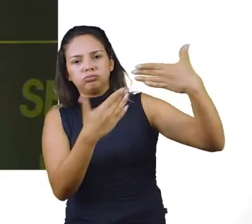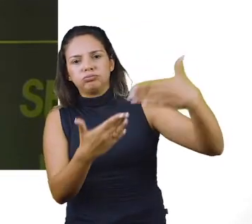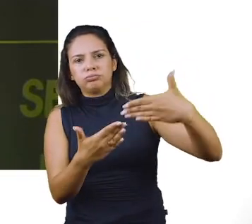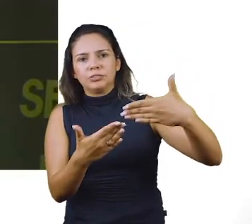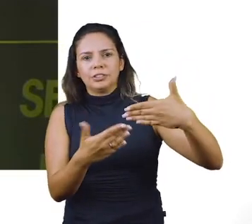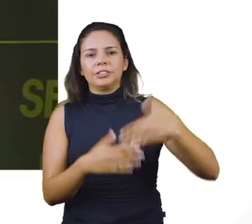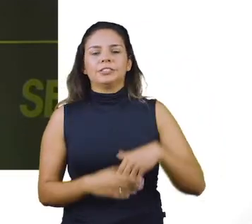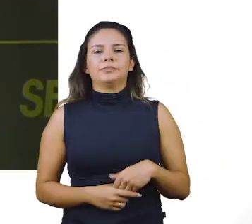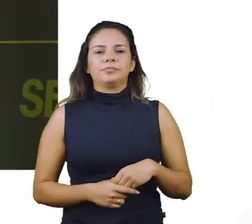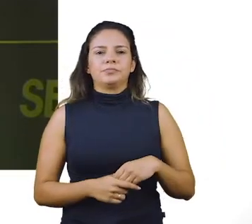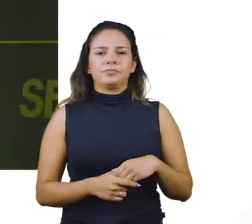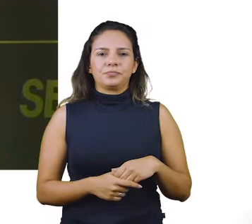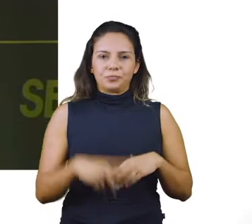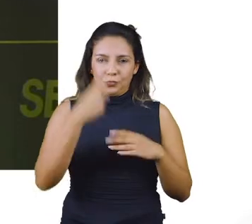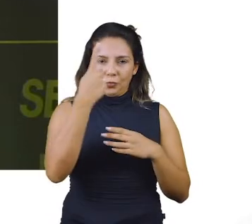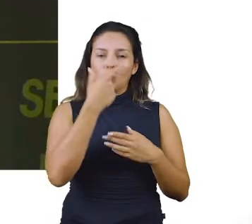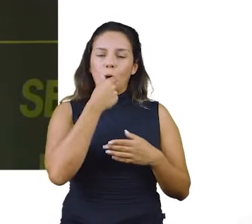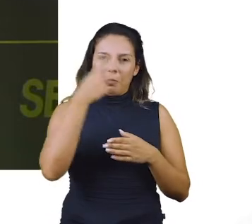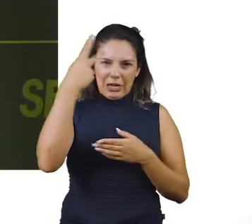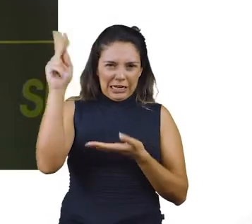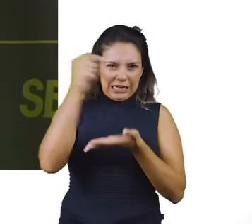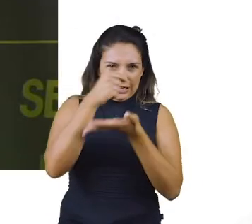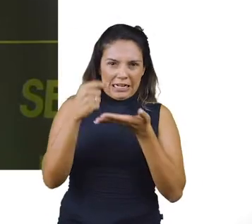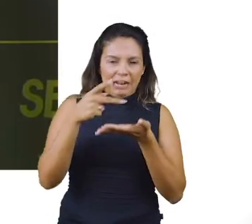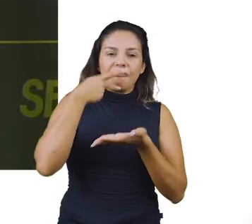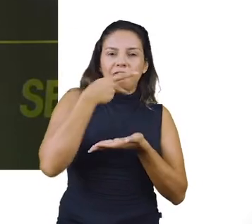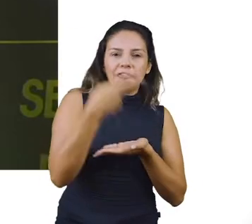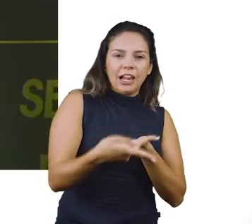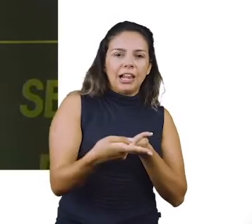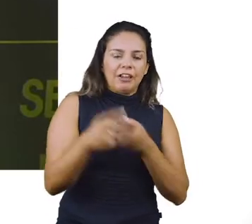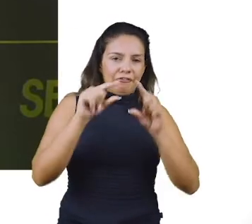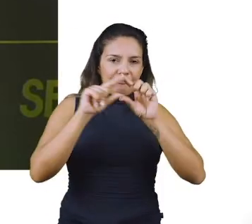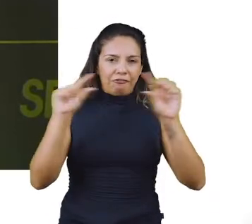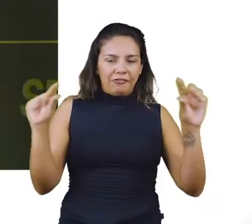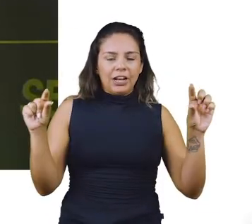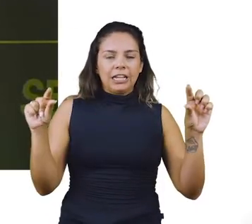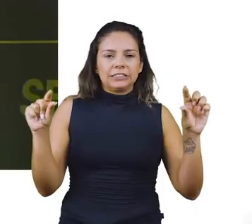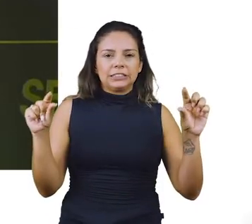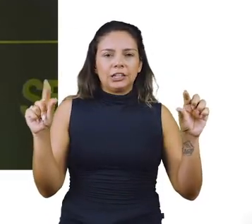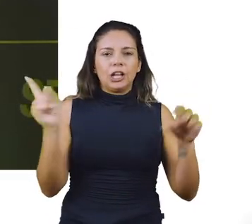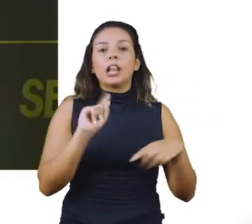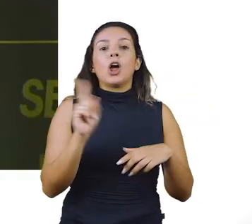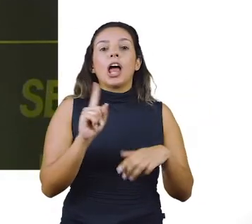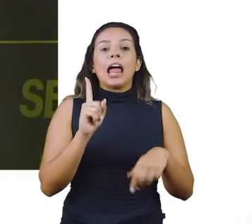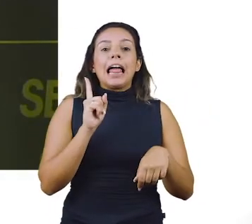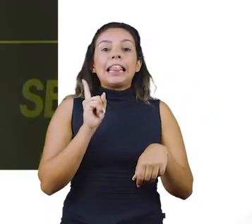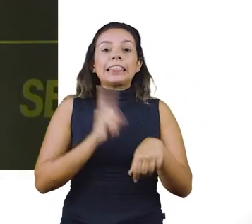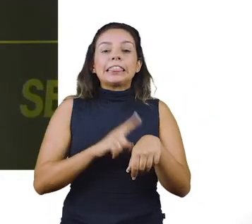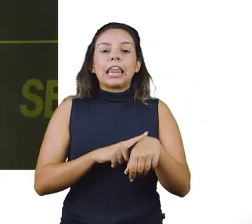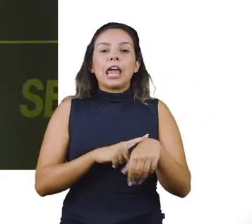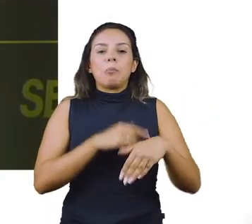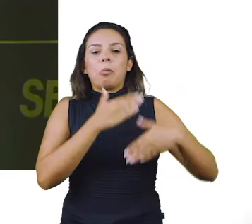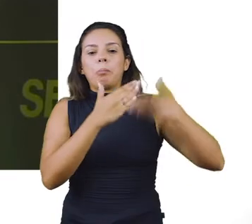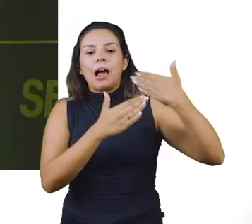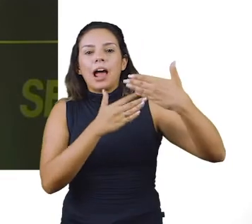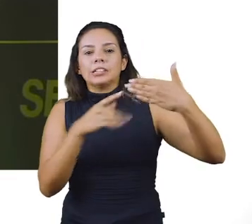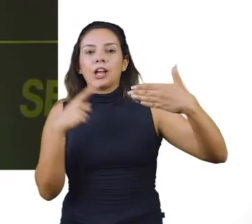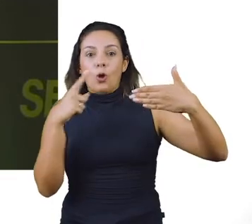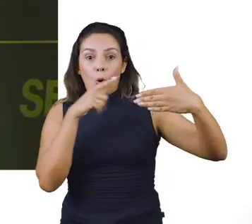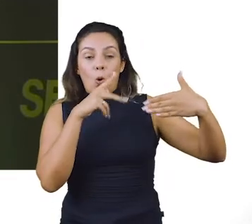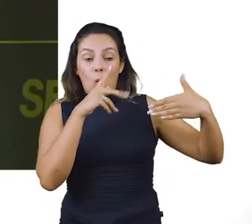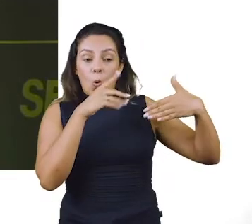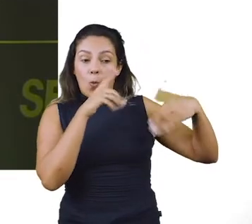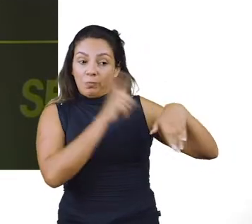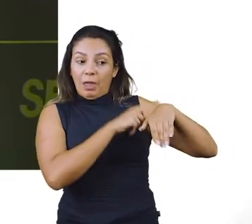escritor Jorge Luiz Borges falava com muita propriedade que não é o tempo que passa, somos nós que passamos pelo tempo. E